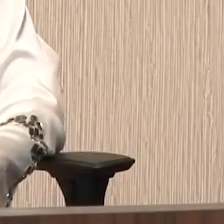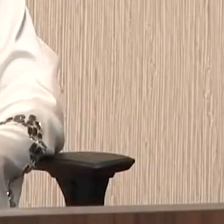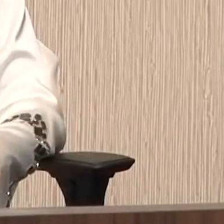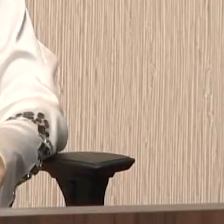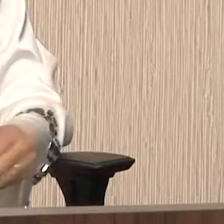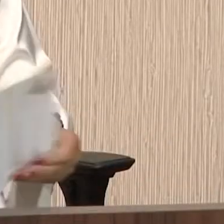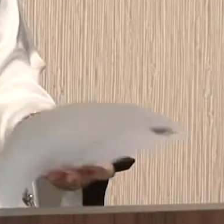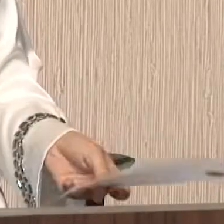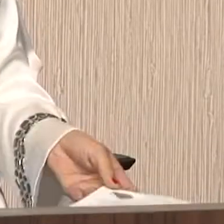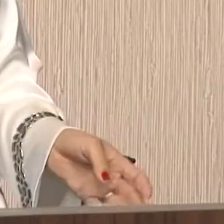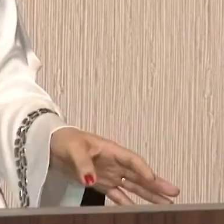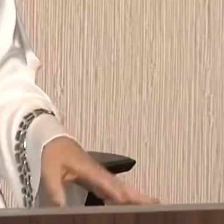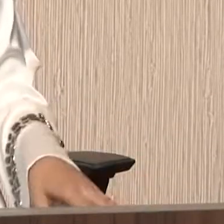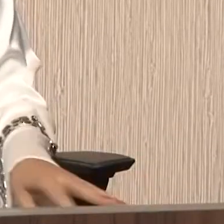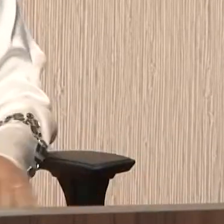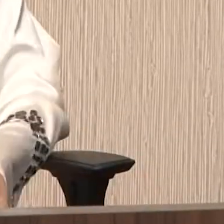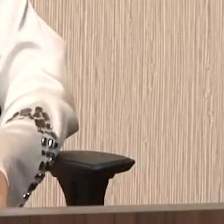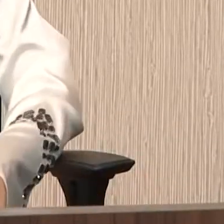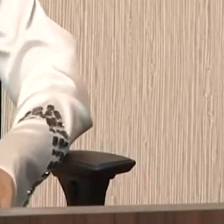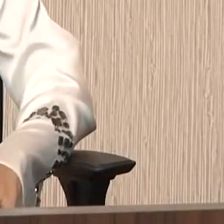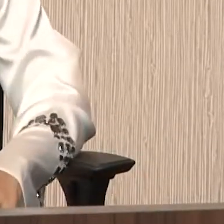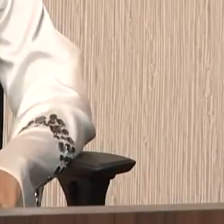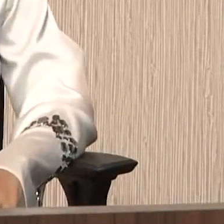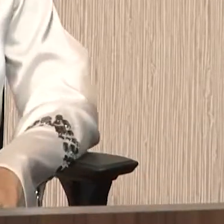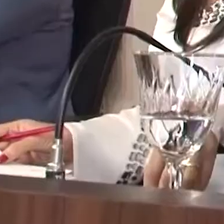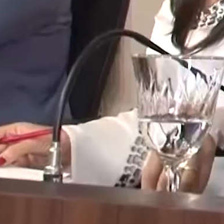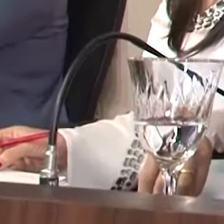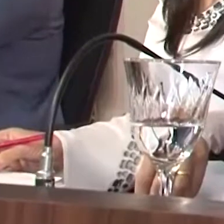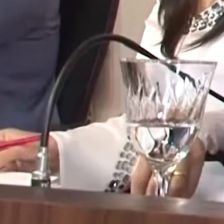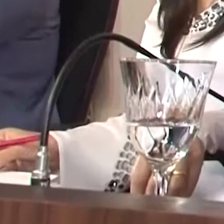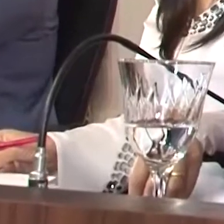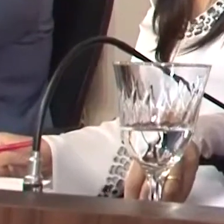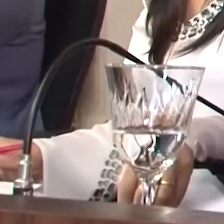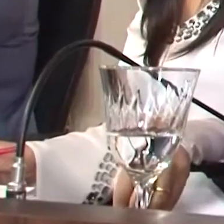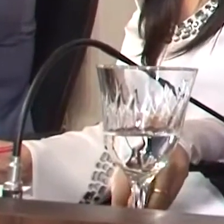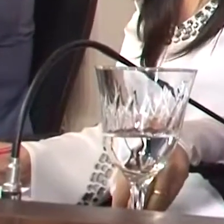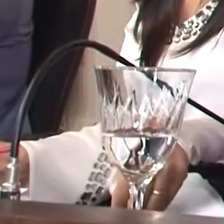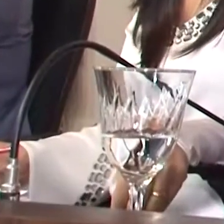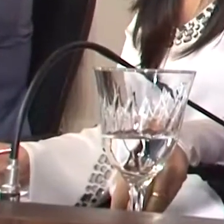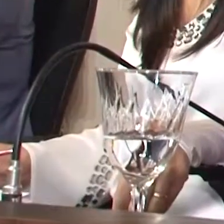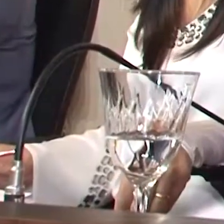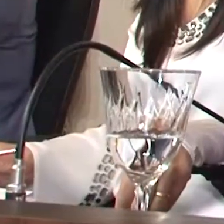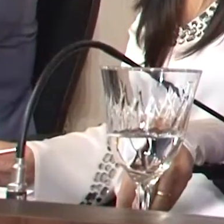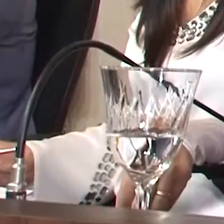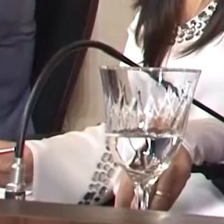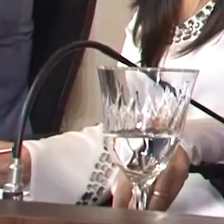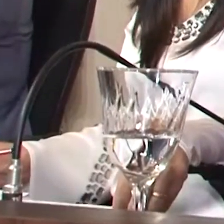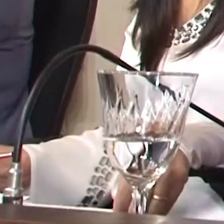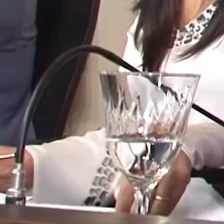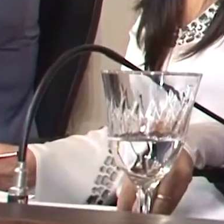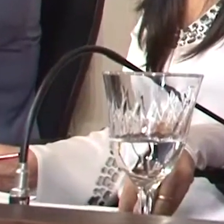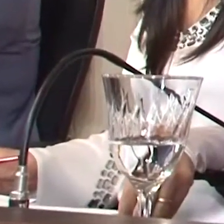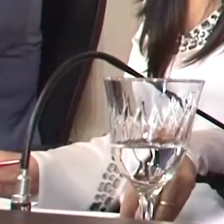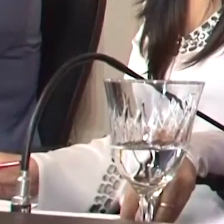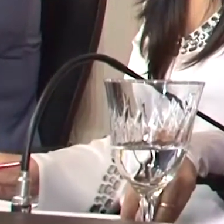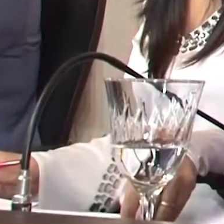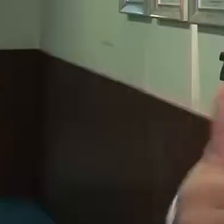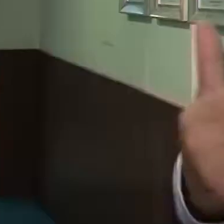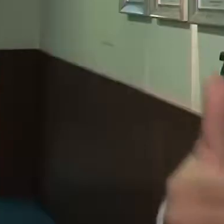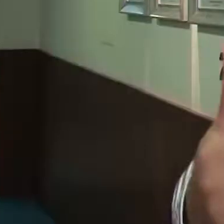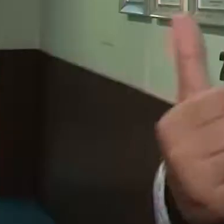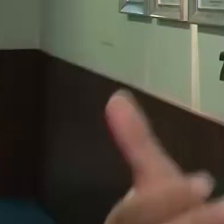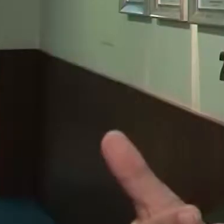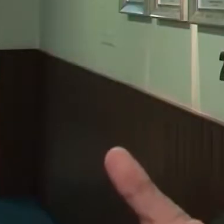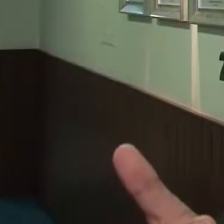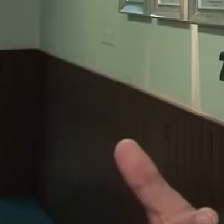Código da Cidade, vereador Renan Colares, do PDT, há bastante tempo que esse tema é discutido entre os vereadores.